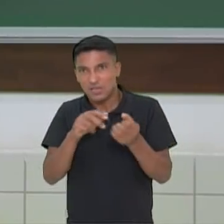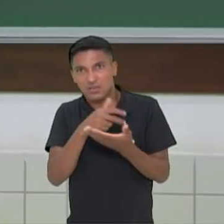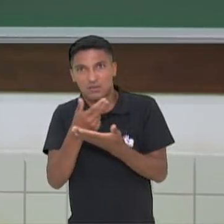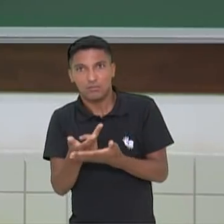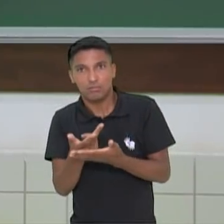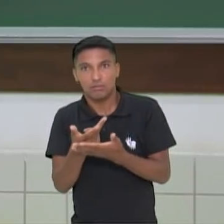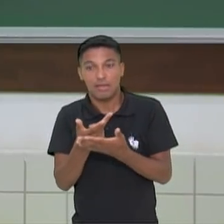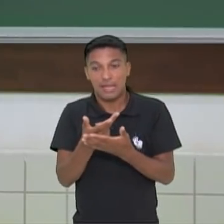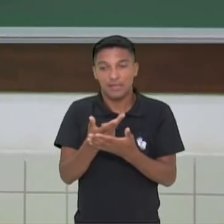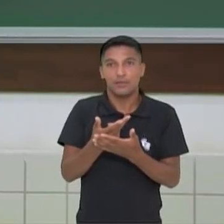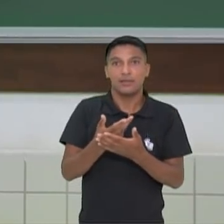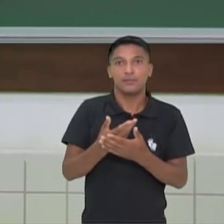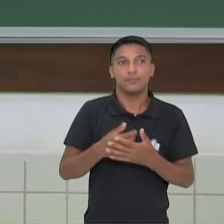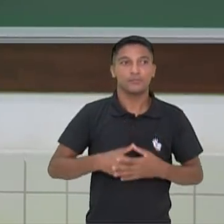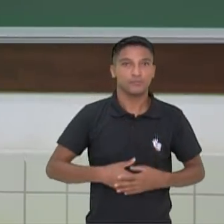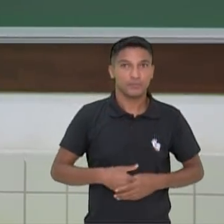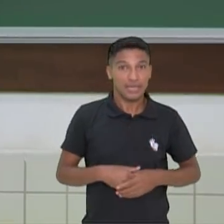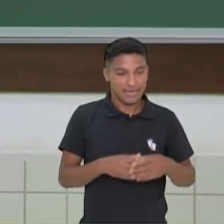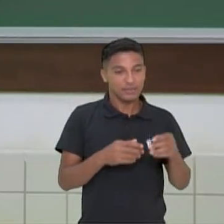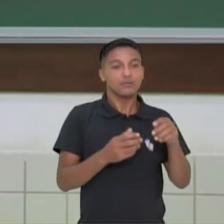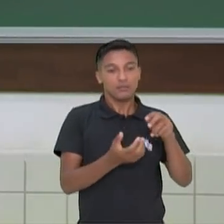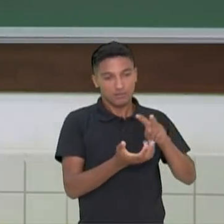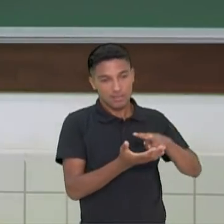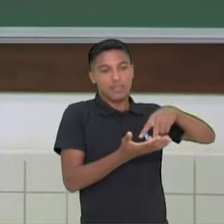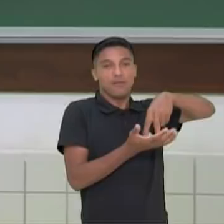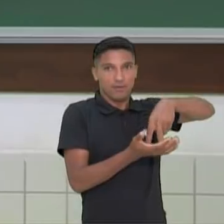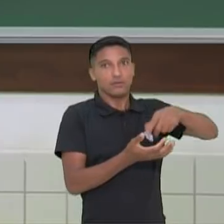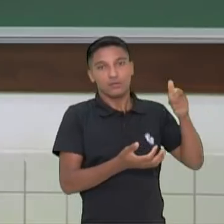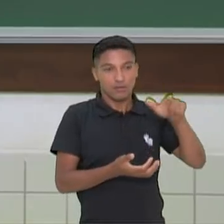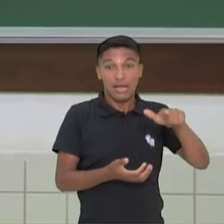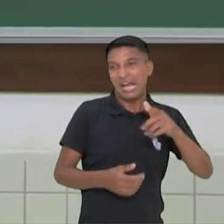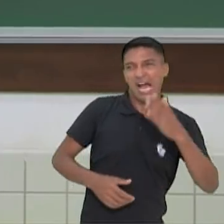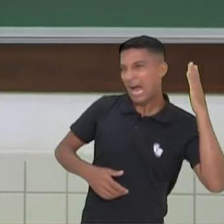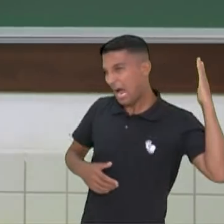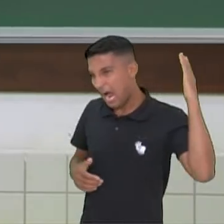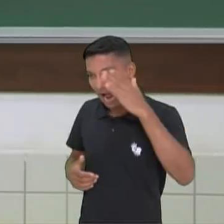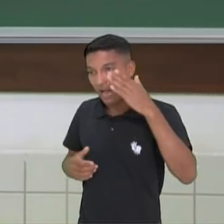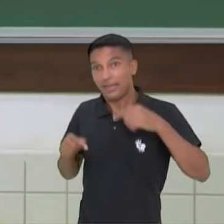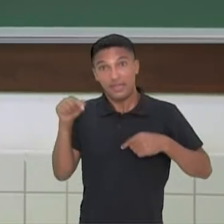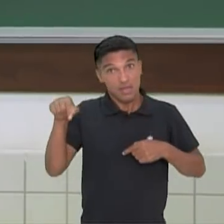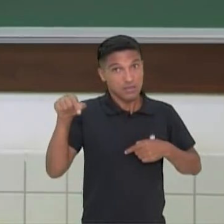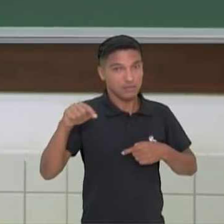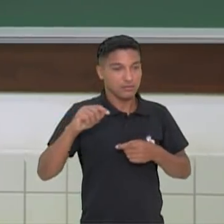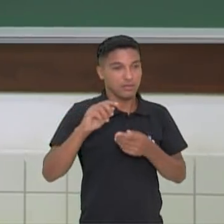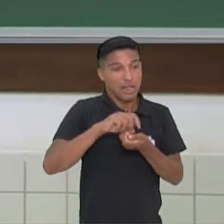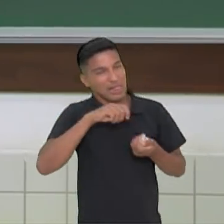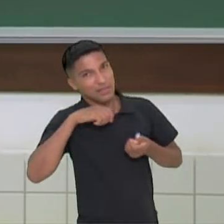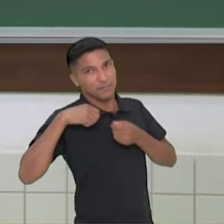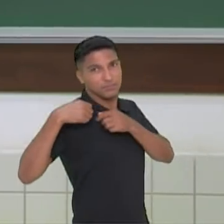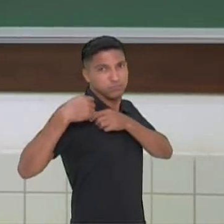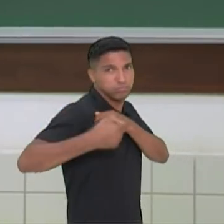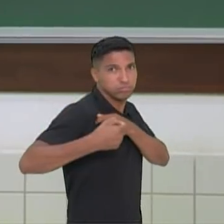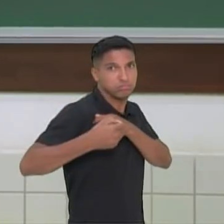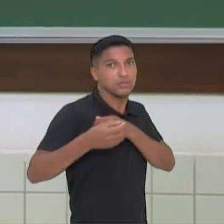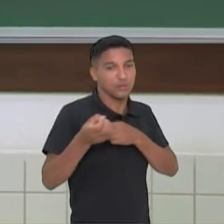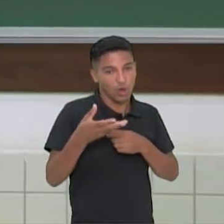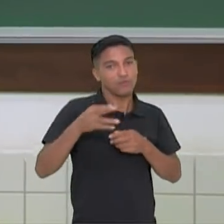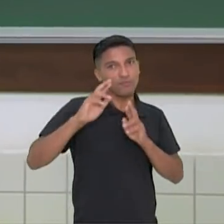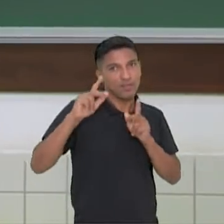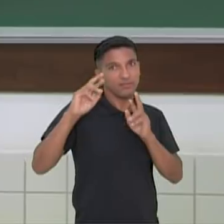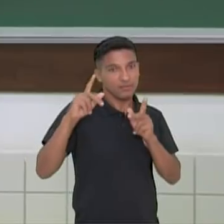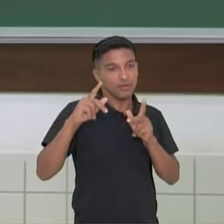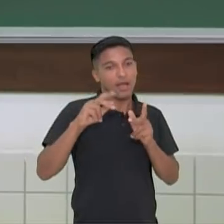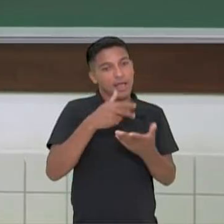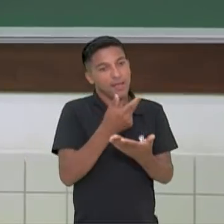e sai da luta. O karateka levanta, volta a atacá-lo, novamente ele utiliza uma nova técnica, derruba